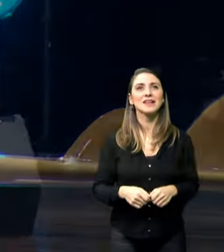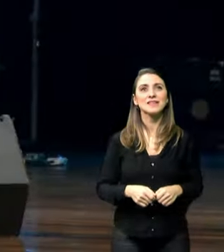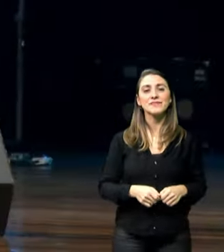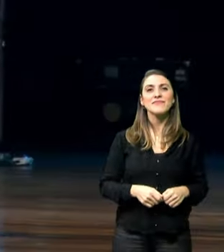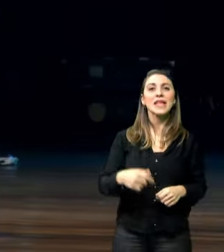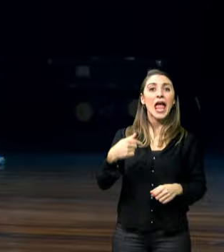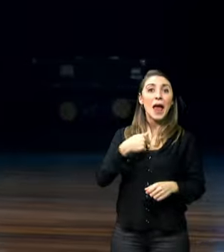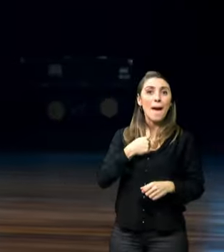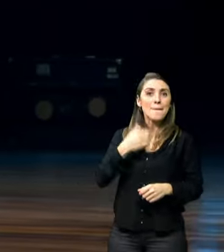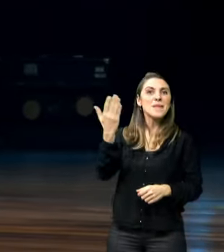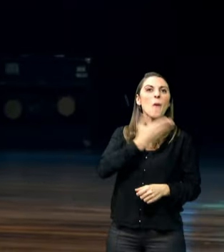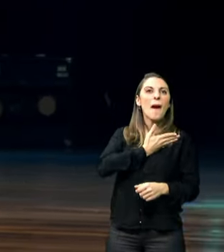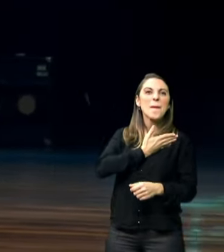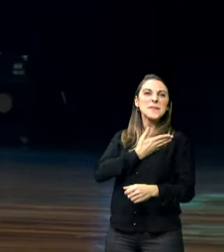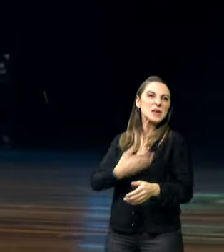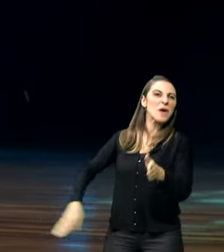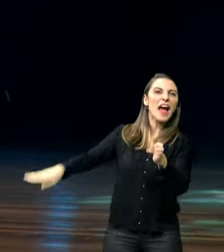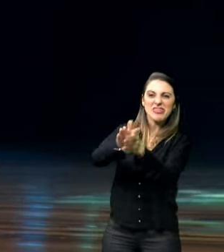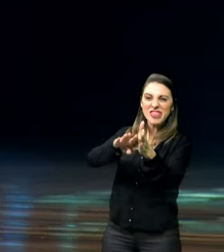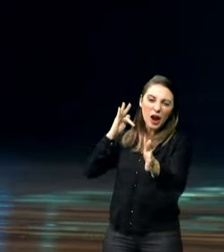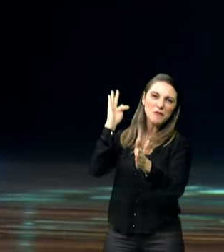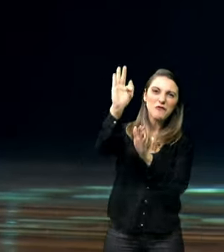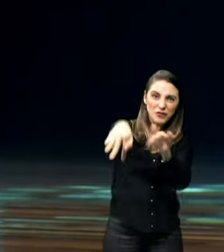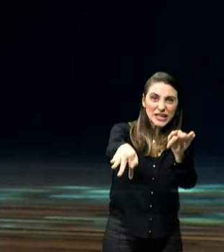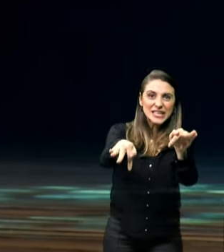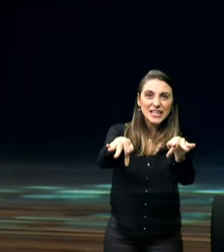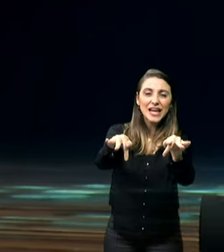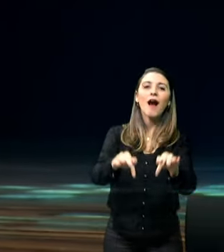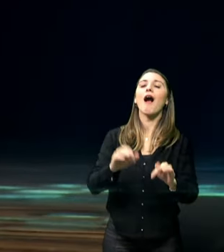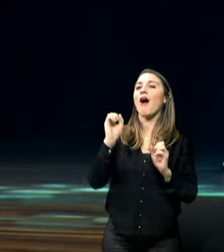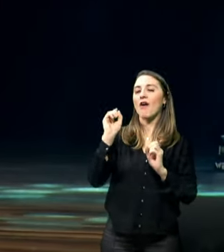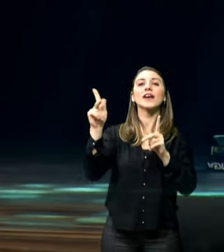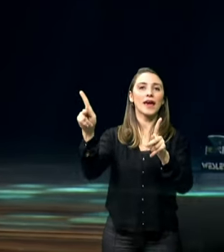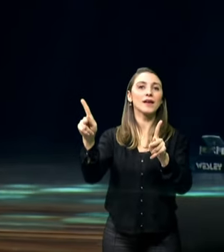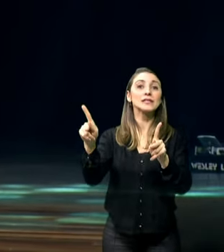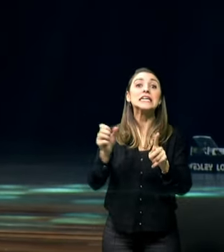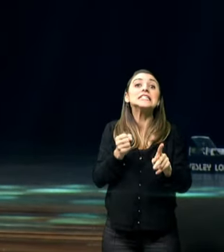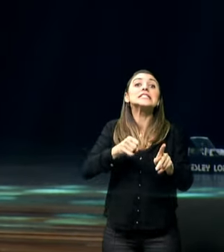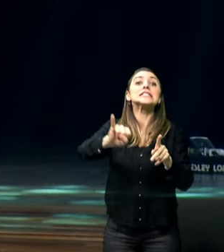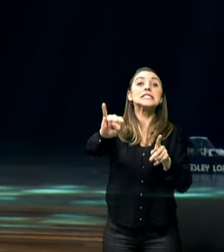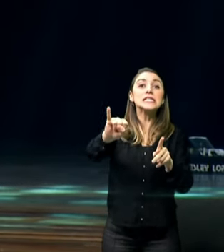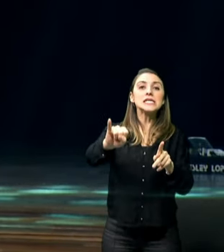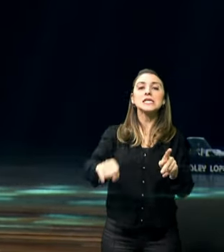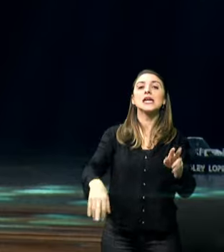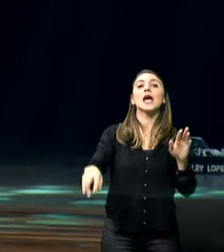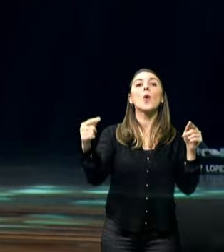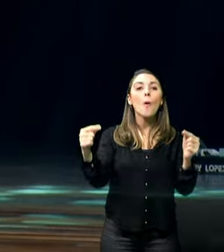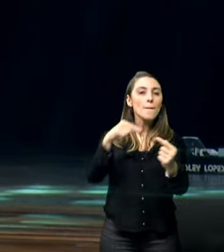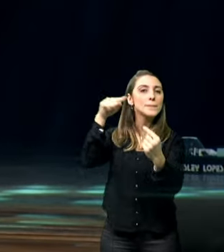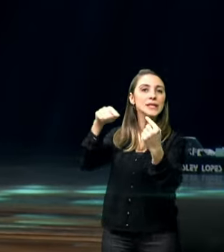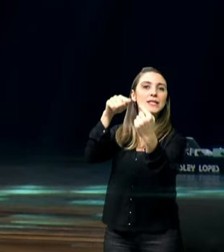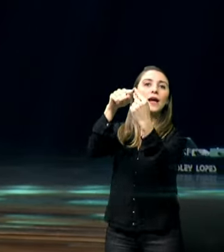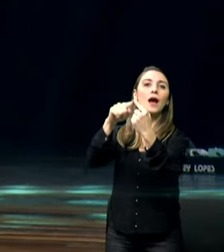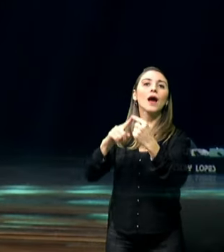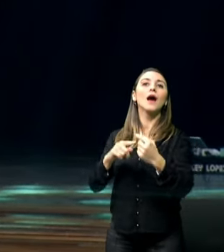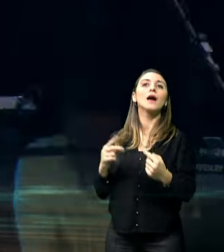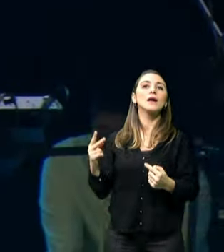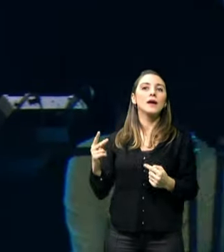até morrer, se tiver princípios, valores, crenças, que eu comungo. Que papo é